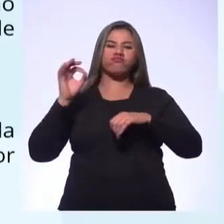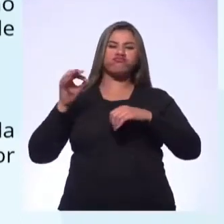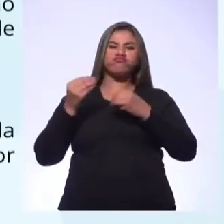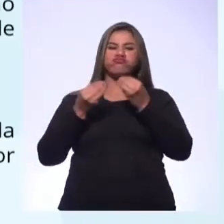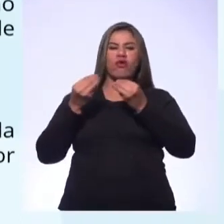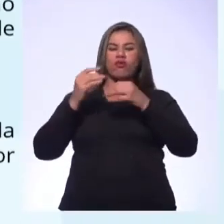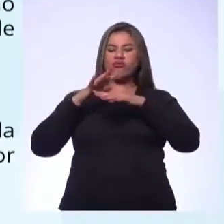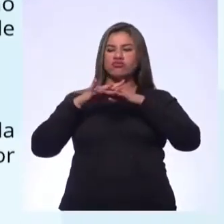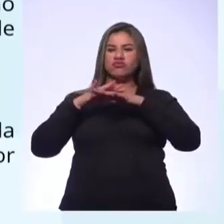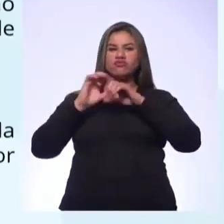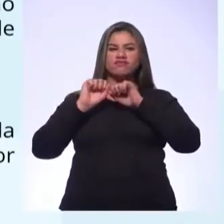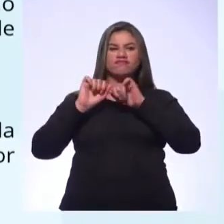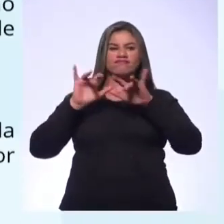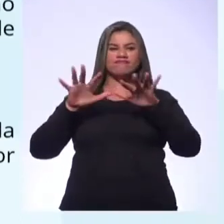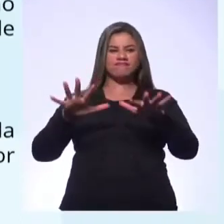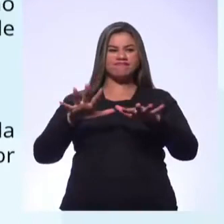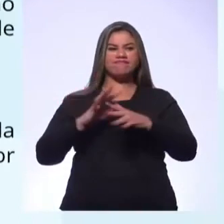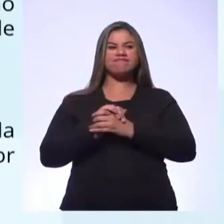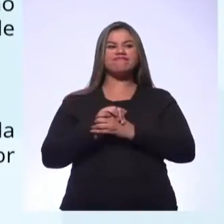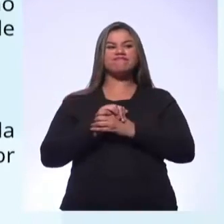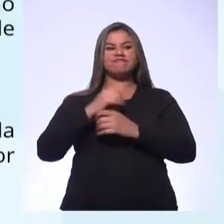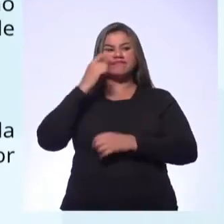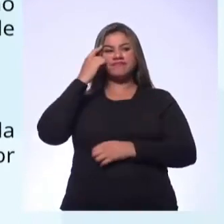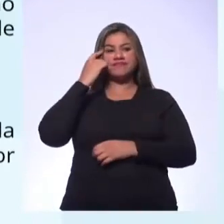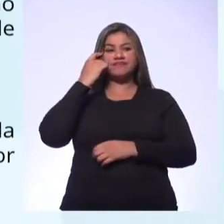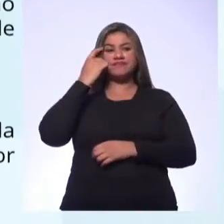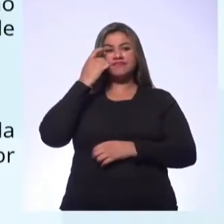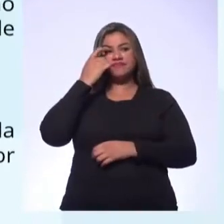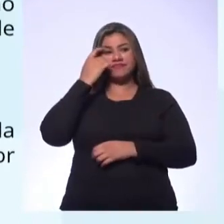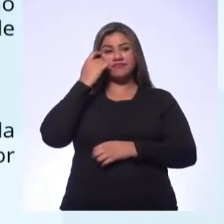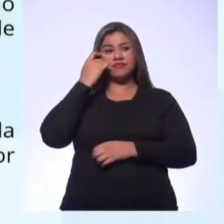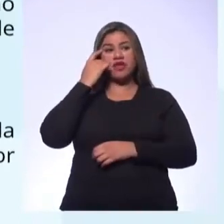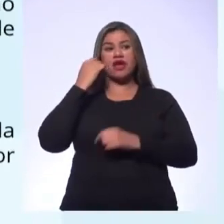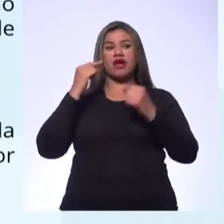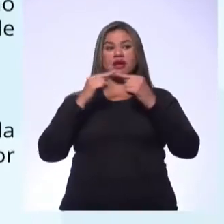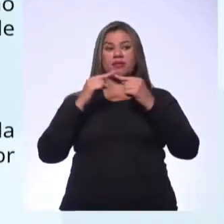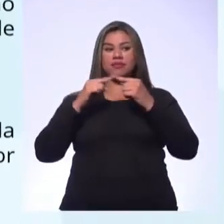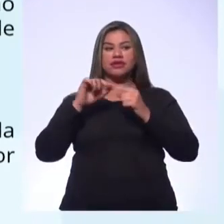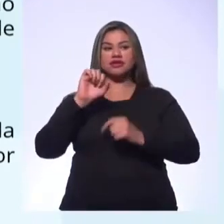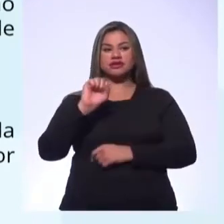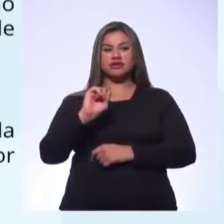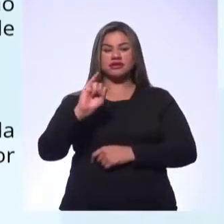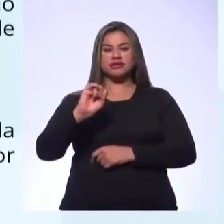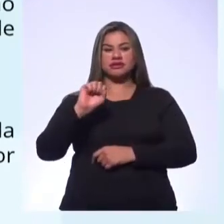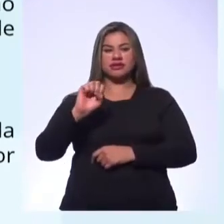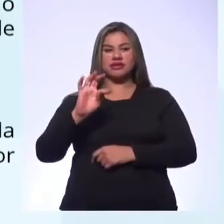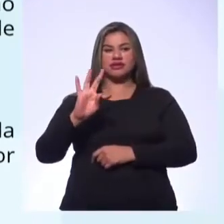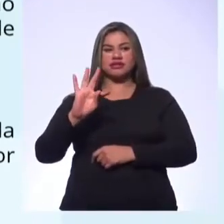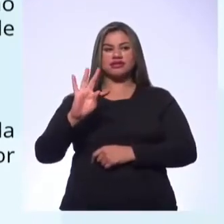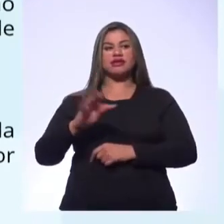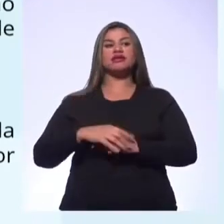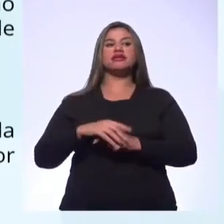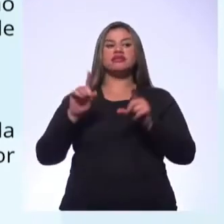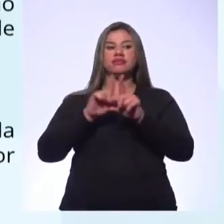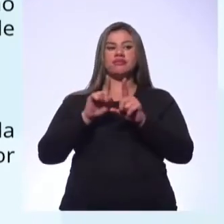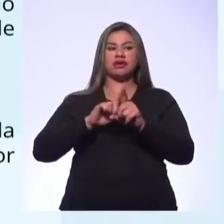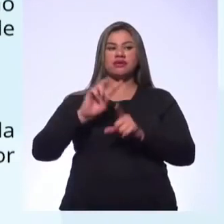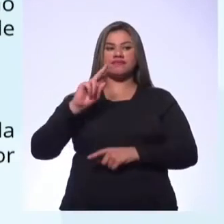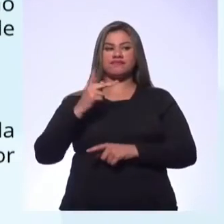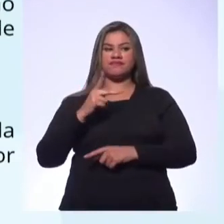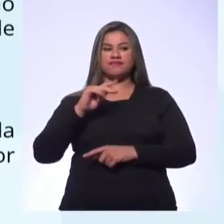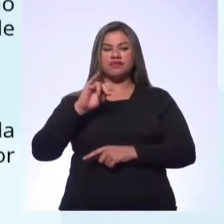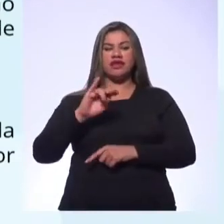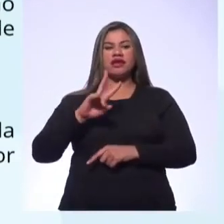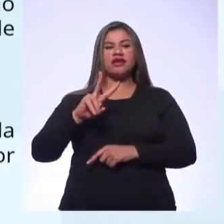principais infecções sexualmente transmissíveis, ISTs, incluindo HIV/AIDS, e discutir e argumentar